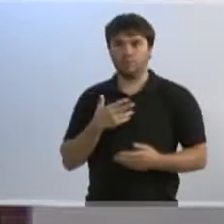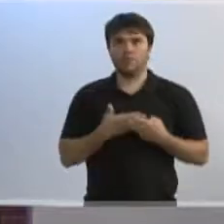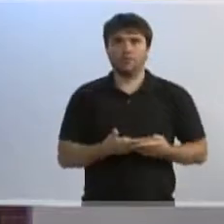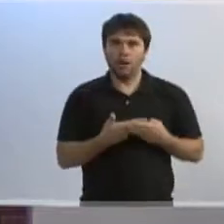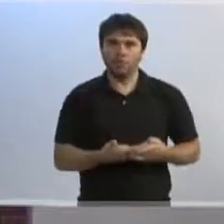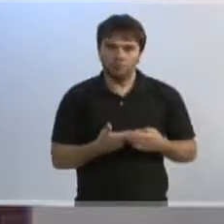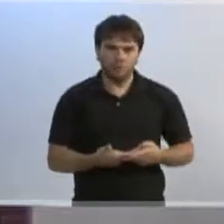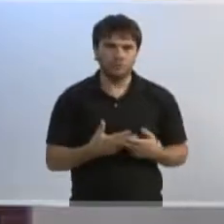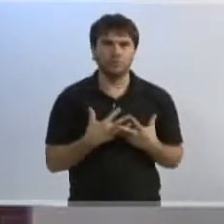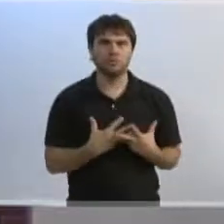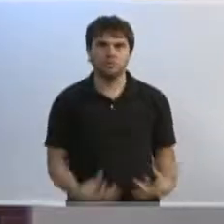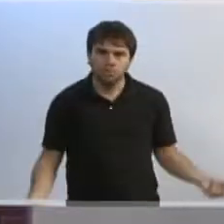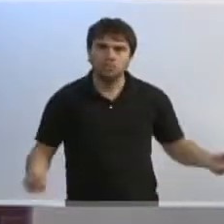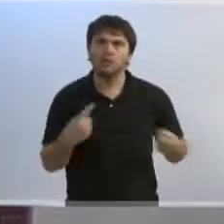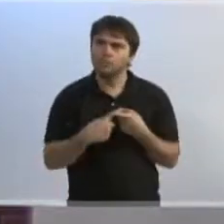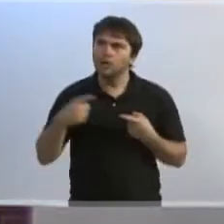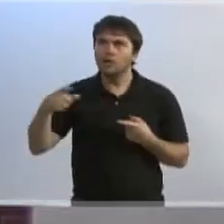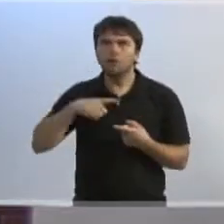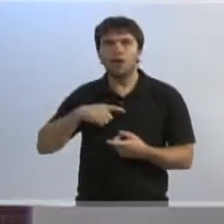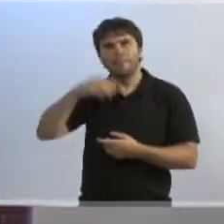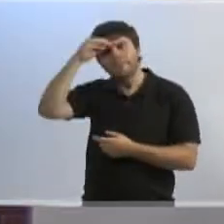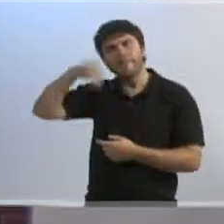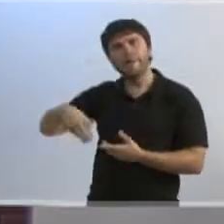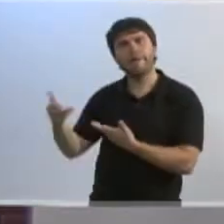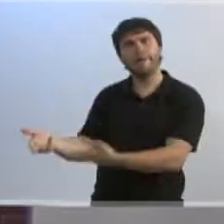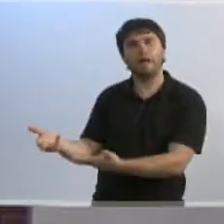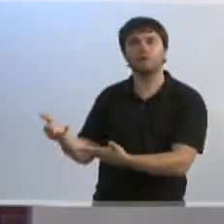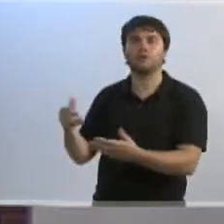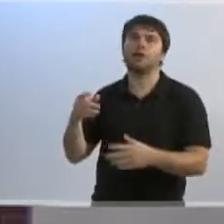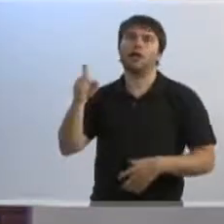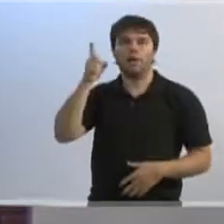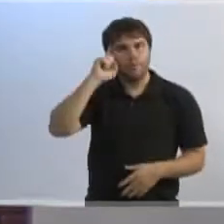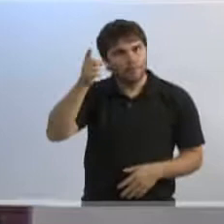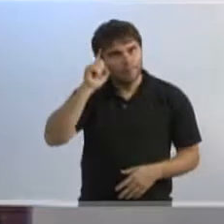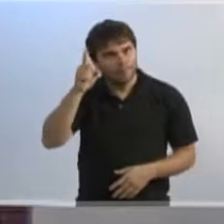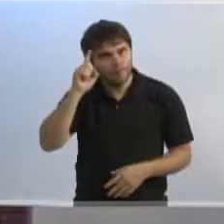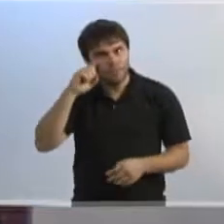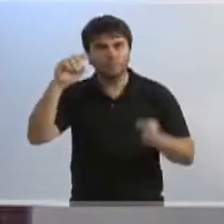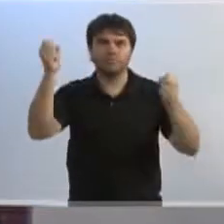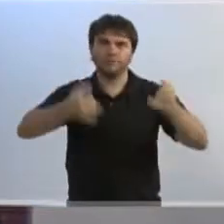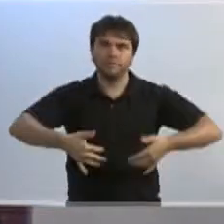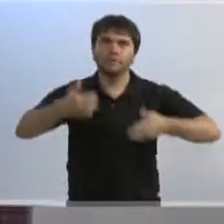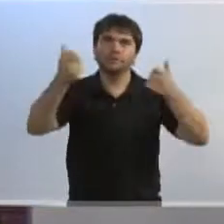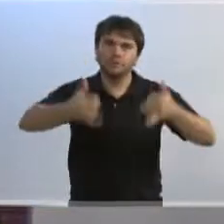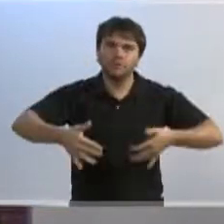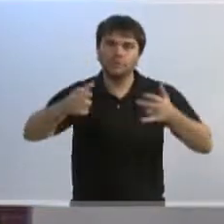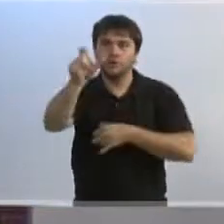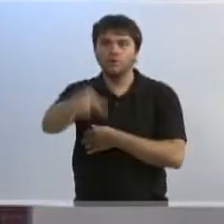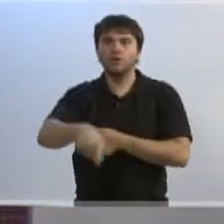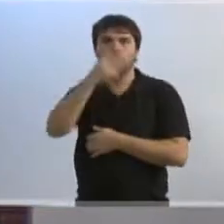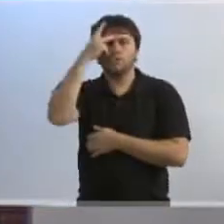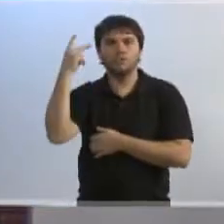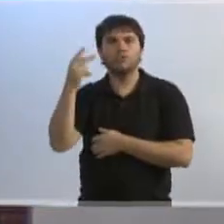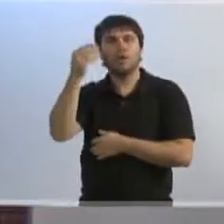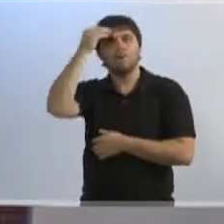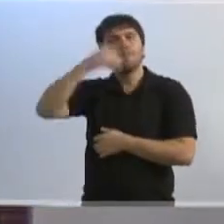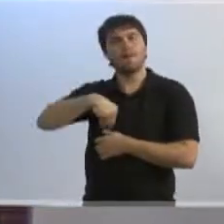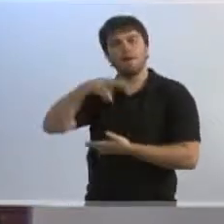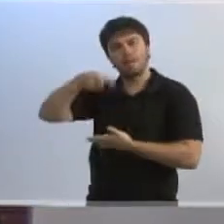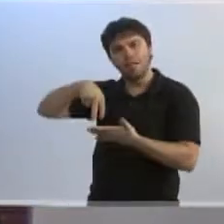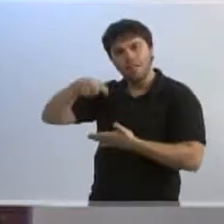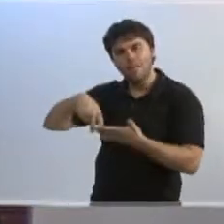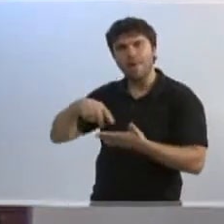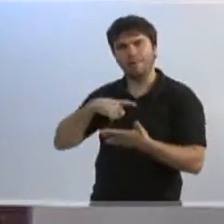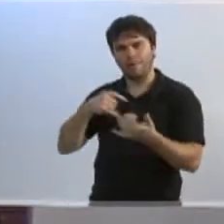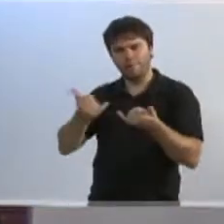pela preguiça, vereador Bruno. E nós temos aqui que todo dia ficar explicando para pessoas que têm preguiça de ler, e leem informativos, e